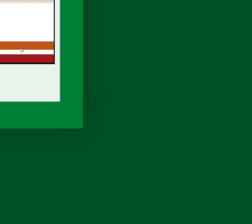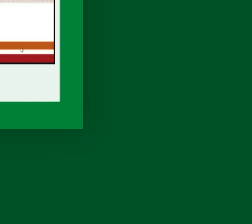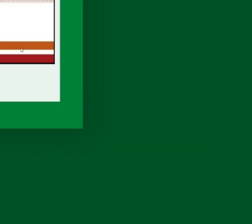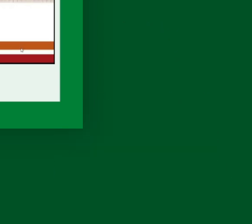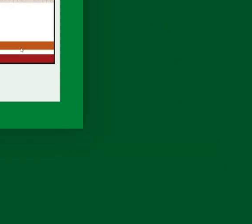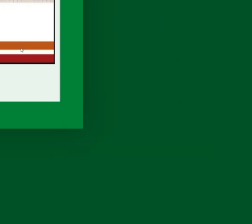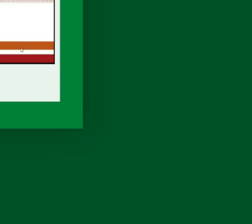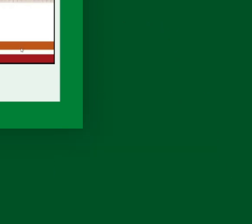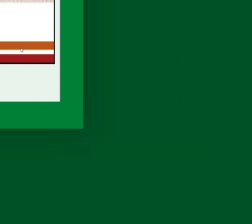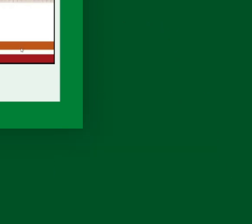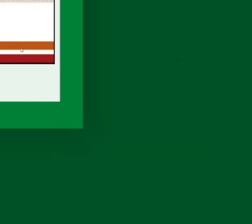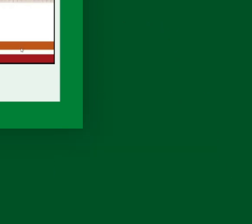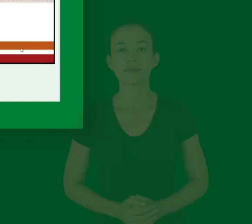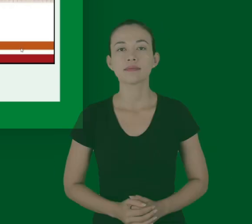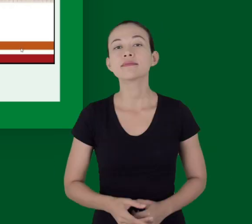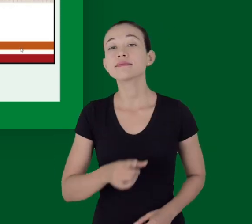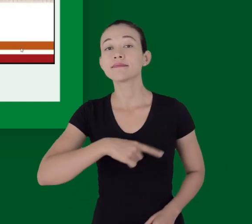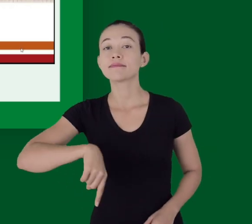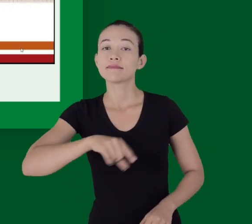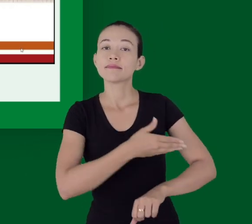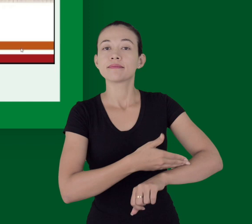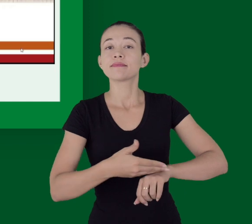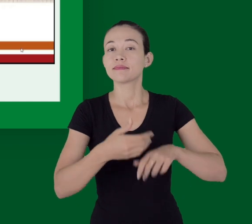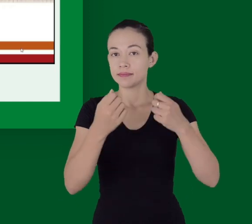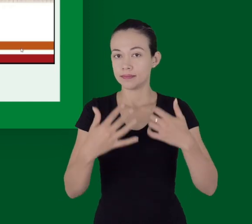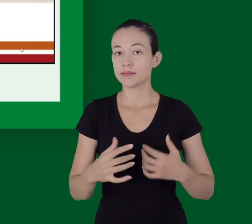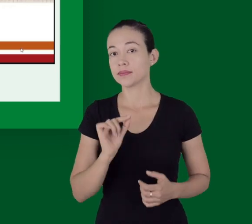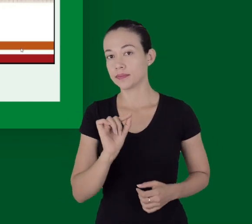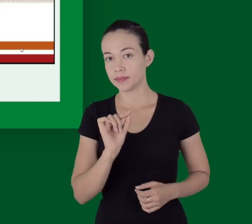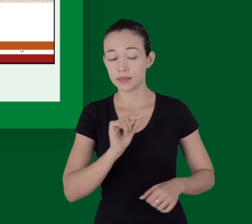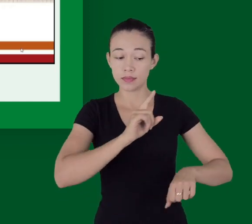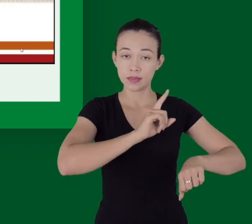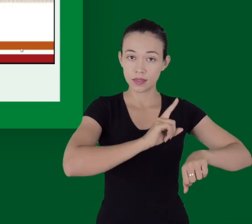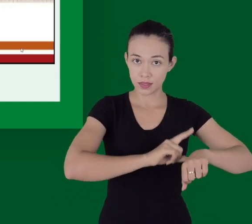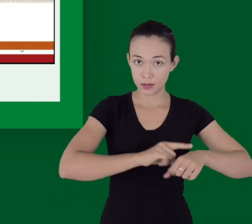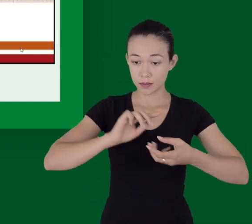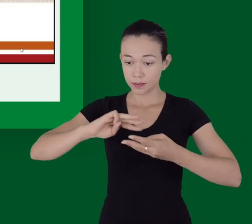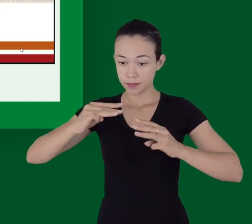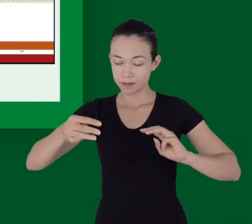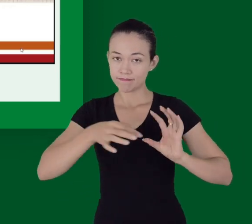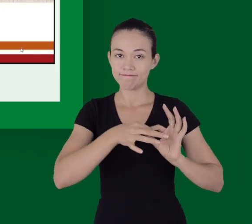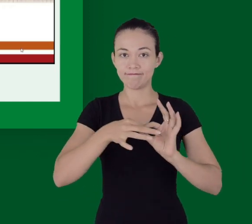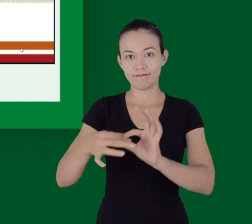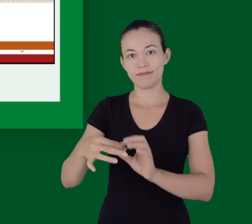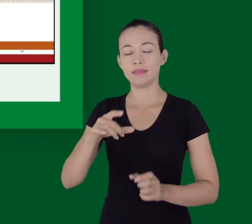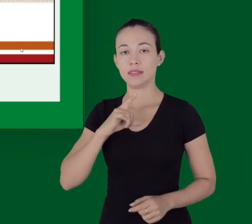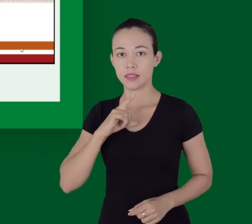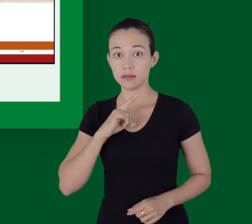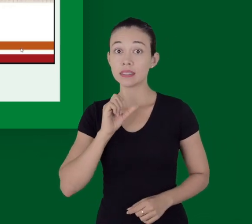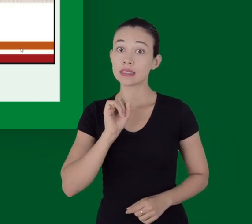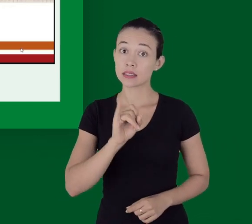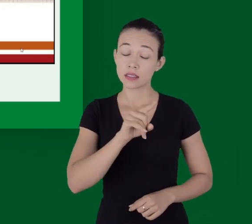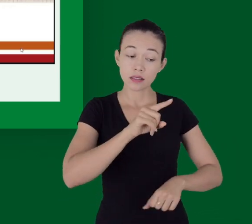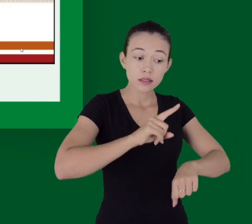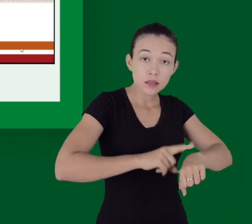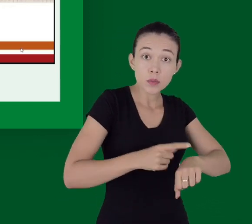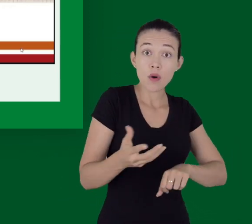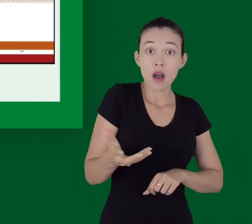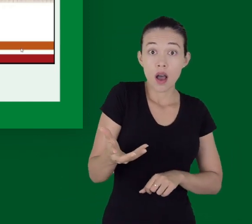melhor, né? A gente fala tempo é músculo. Quanto mais rápido você fizer, menos músculo a gente